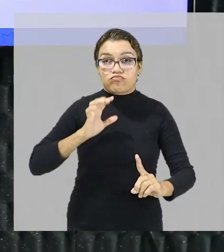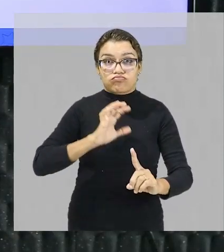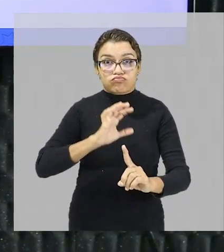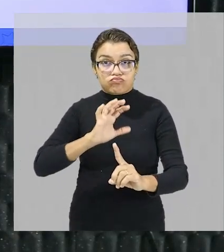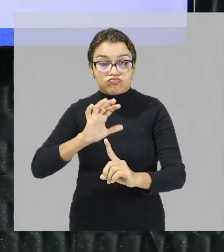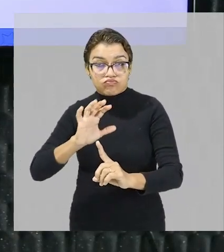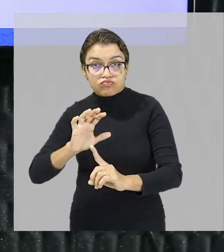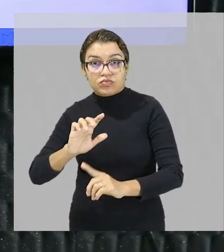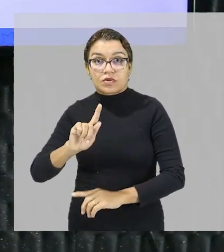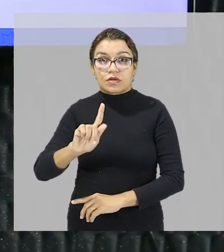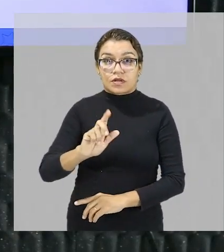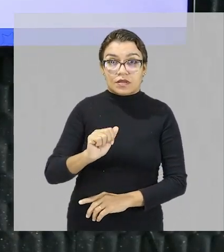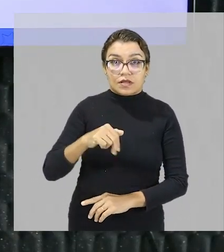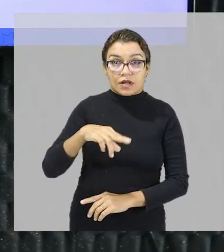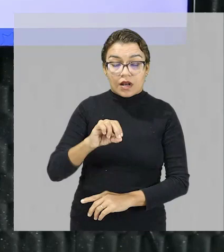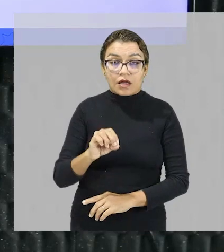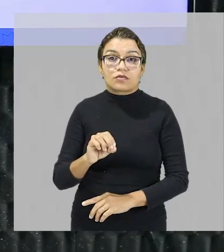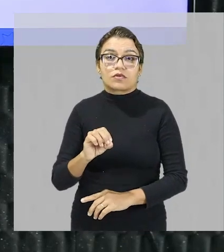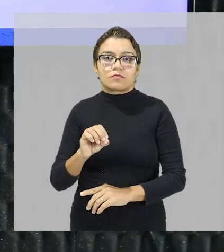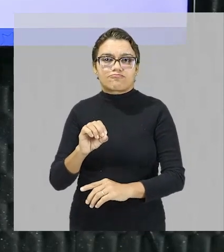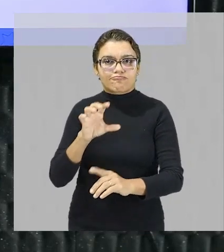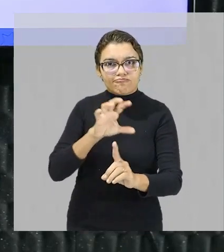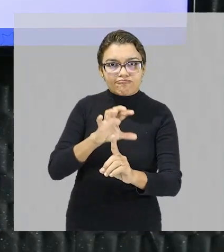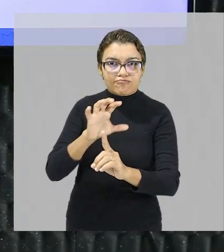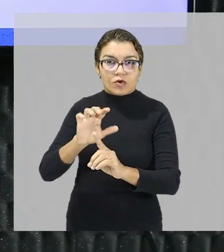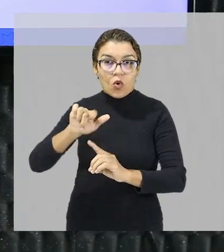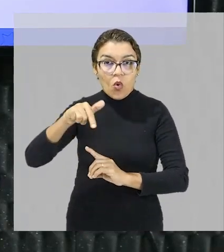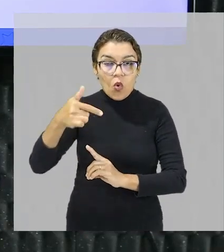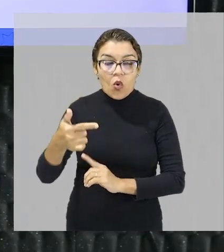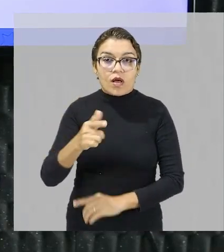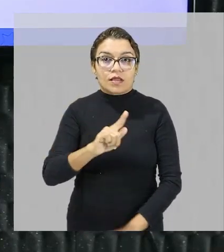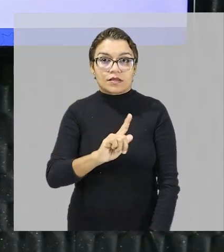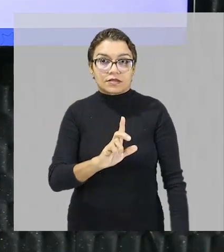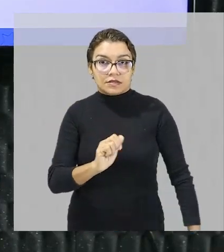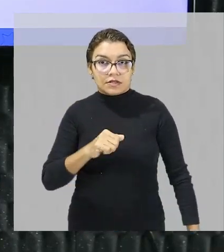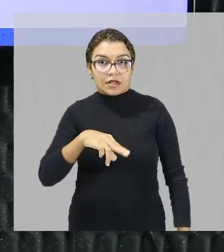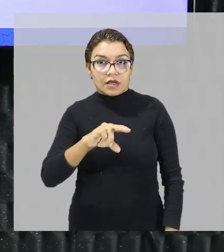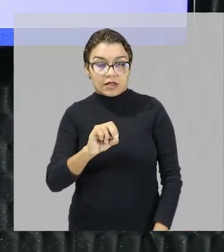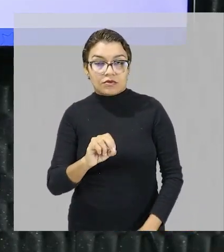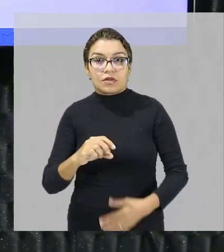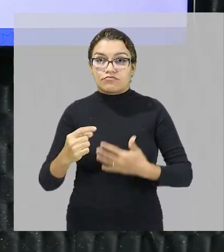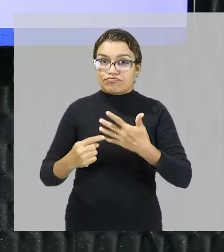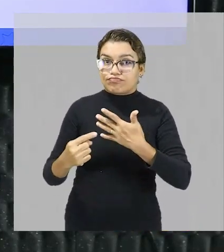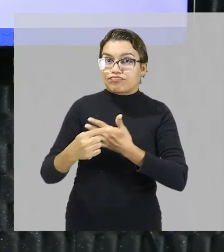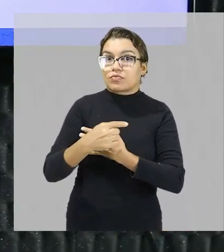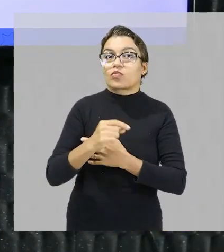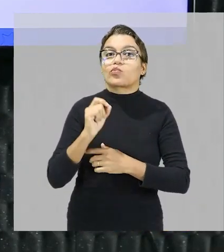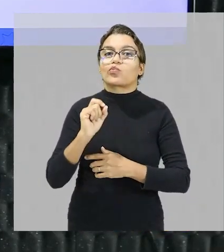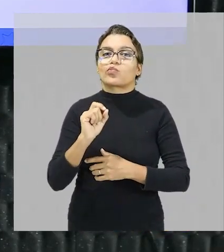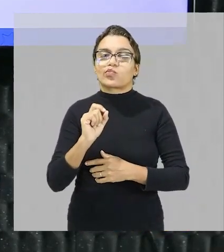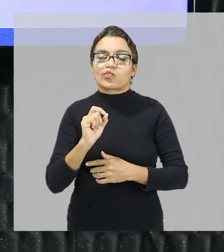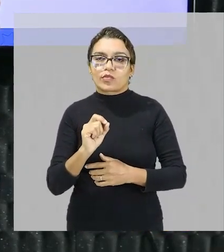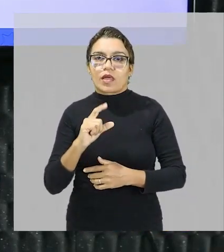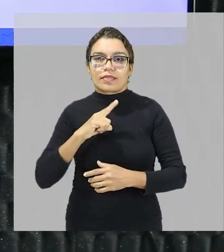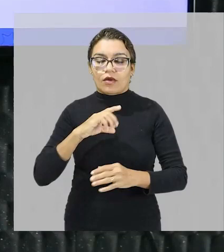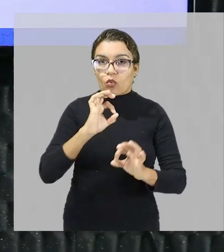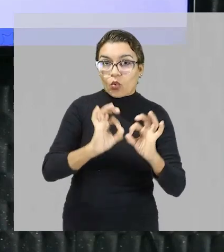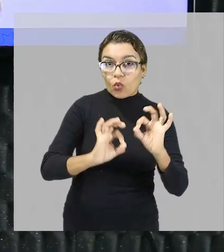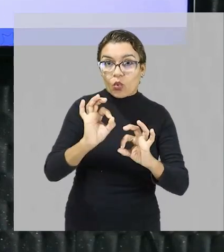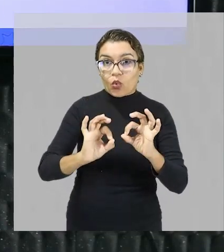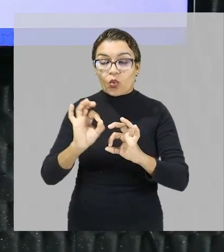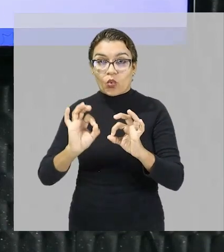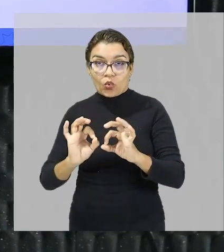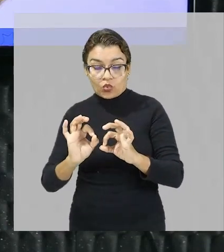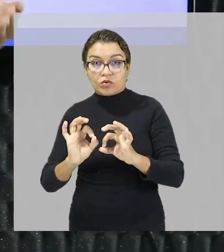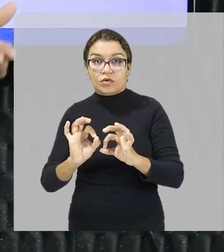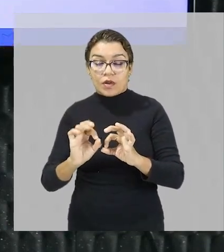outras glândulas endócrinas, ou seja, as outras glândulas endócrinas, elas são controladas pela